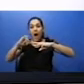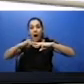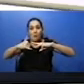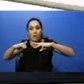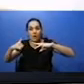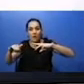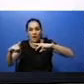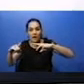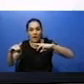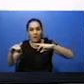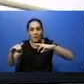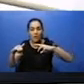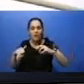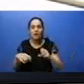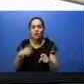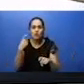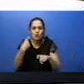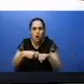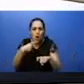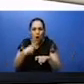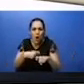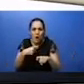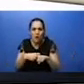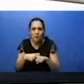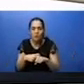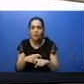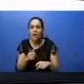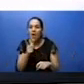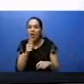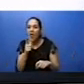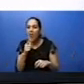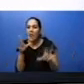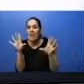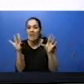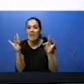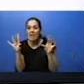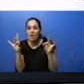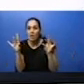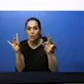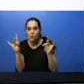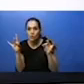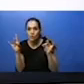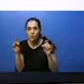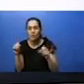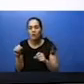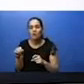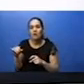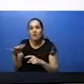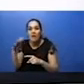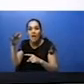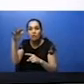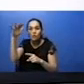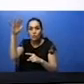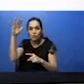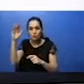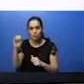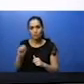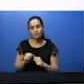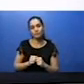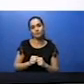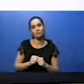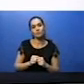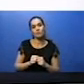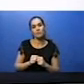gasoso. Então, se eu quiser acelerar essa velocidade, eu vou aquecer, né, o estado sólido, ele vai se